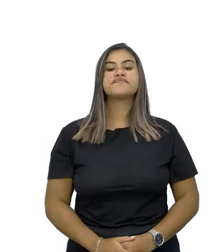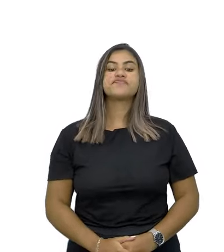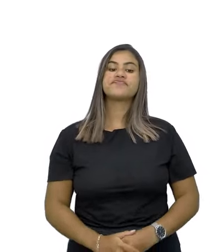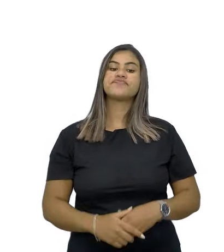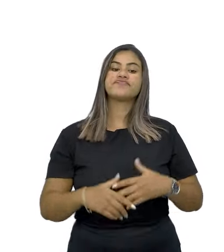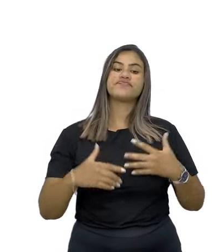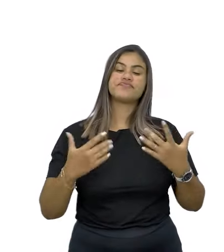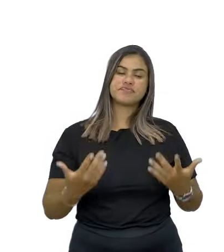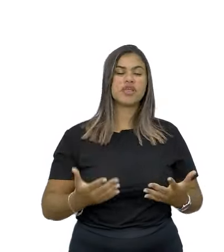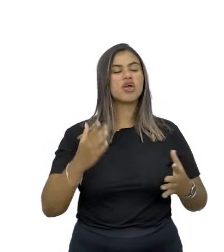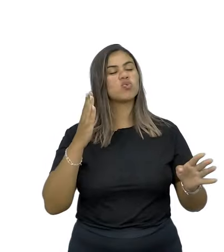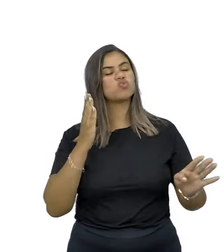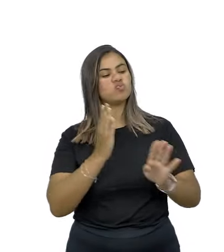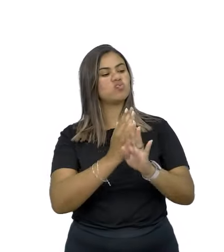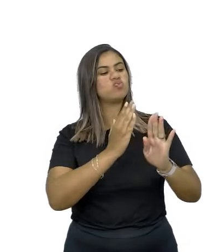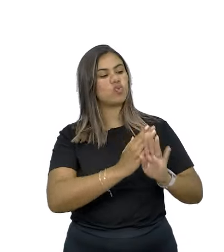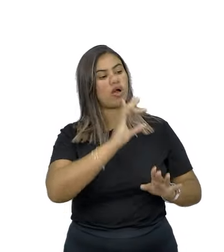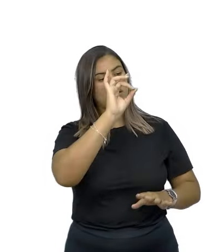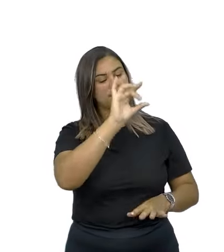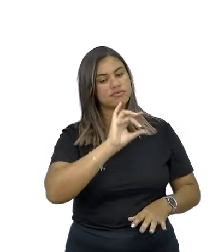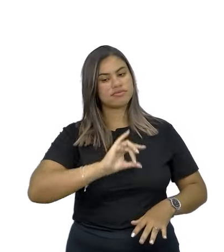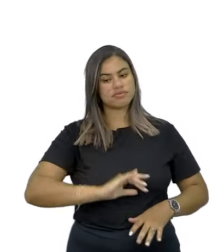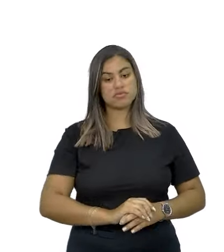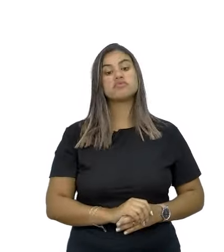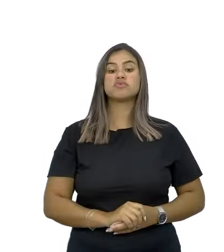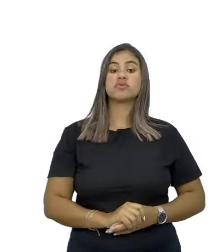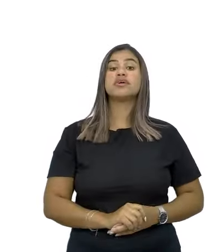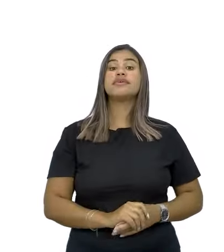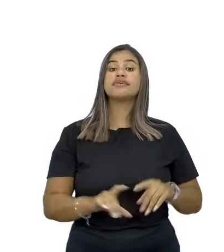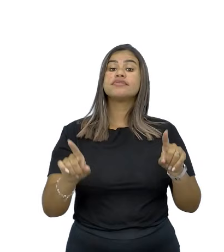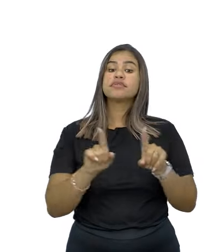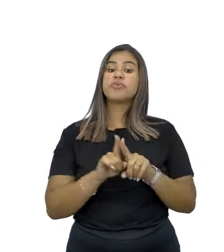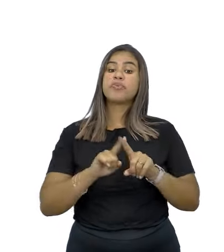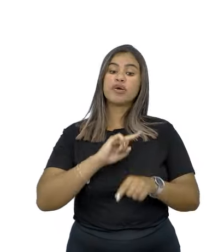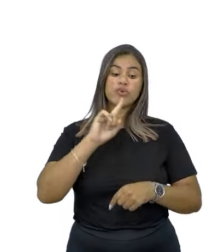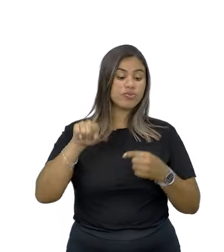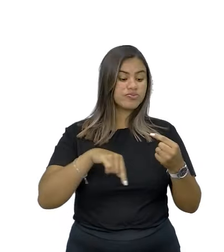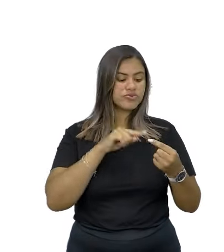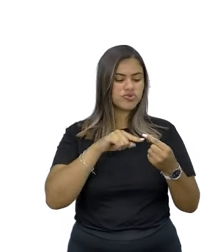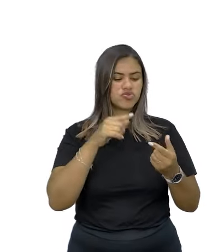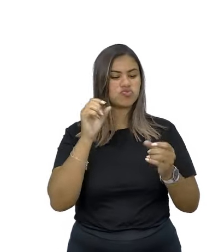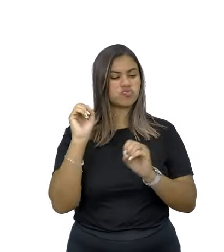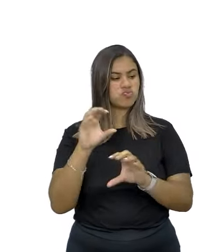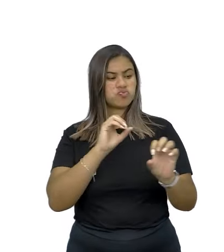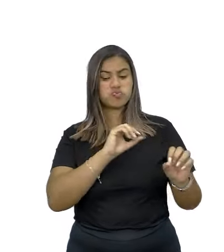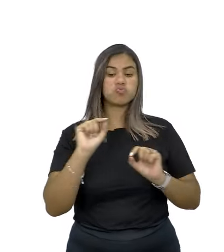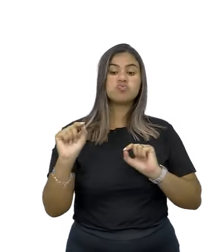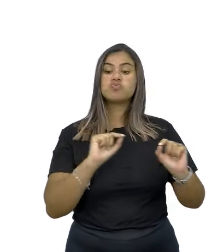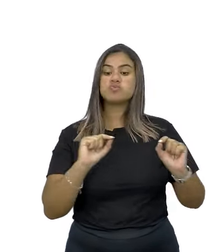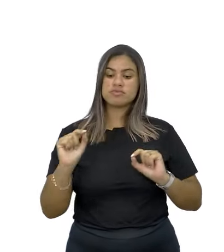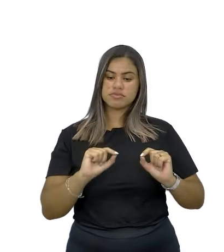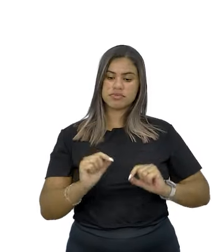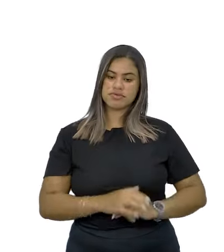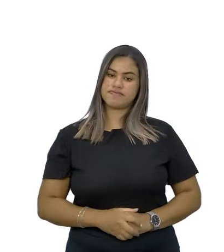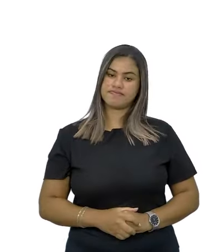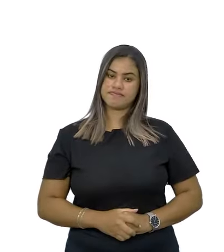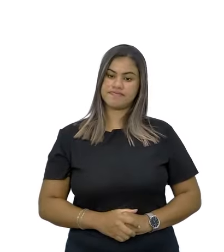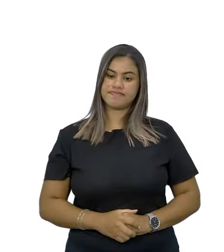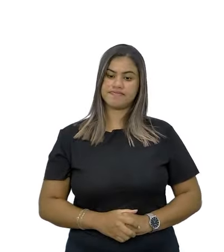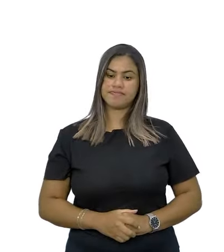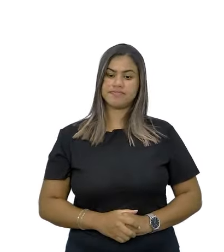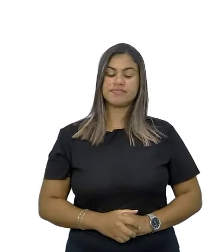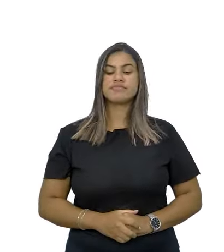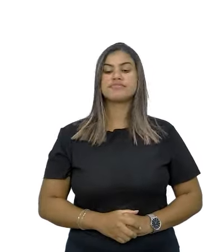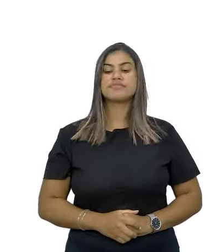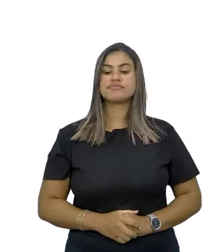quais são essas habilidades. Verificar aí qual o objetivo da sua aula, né? Qual o objetivo da